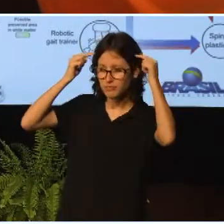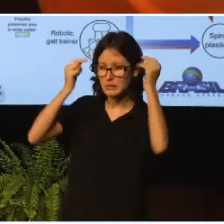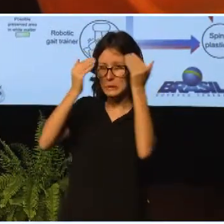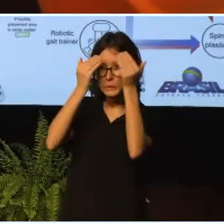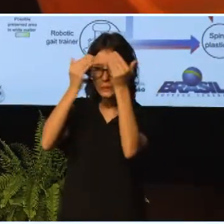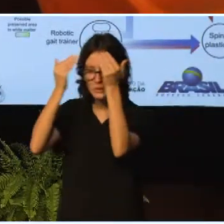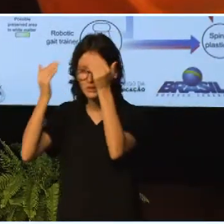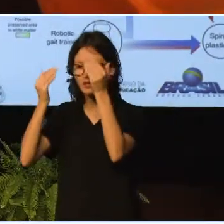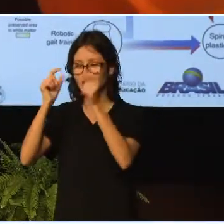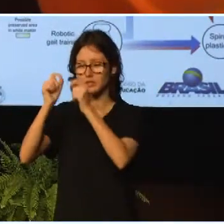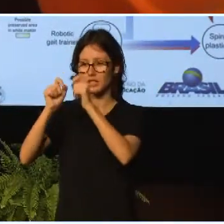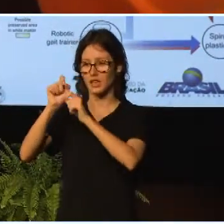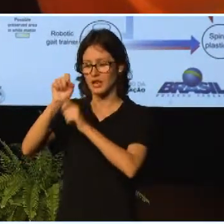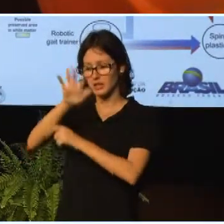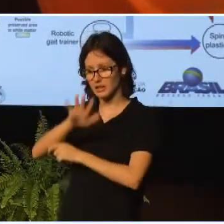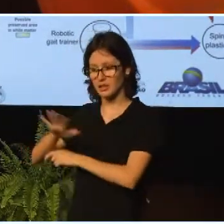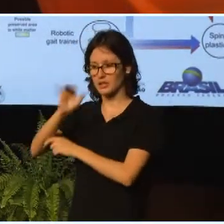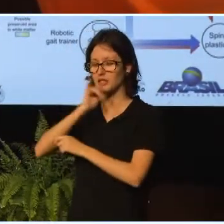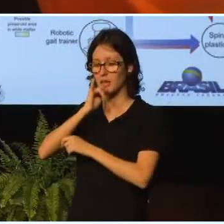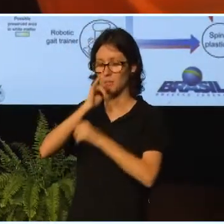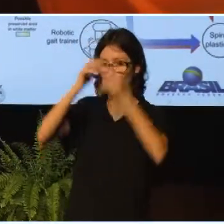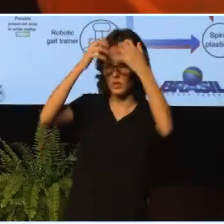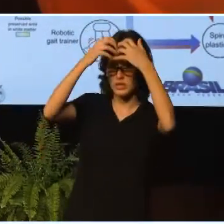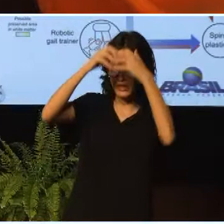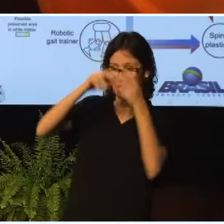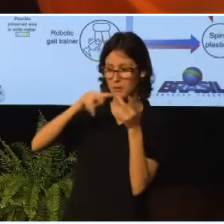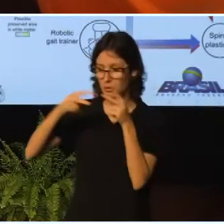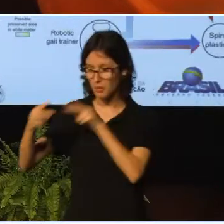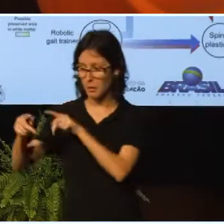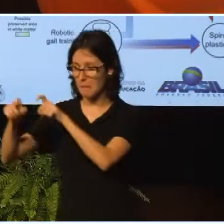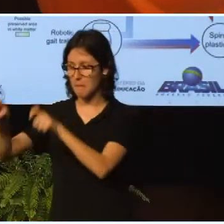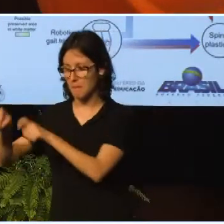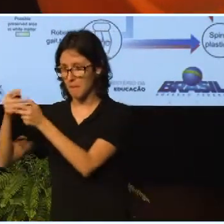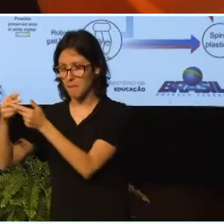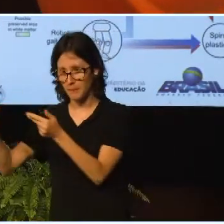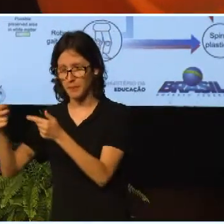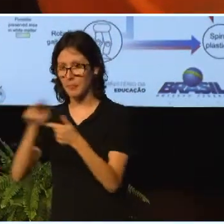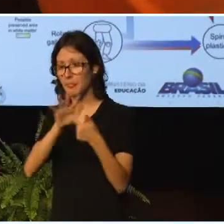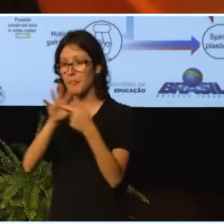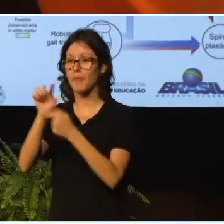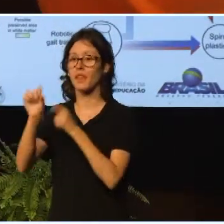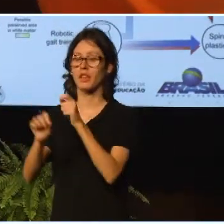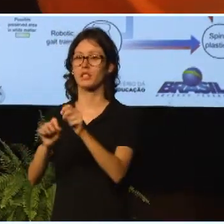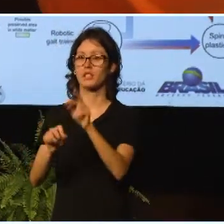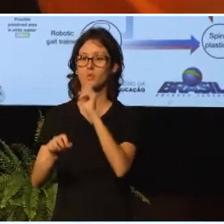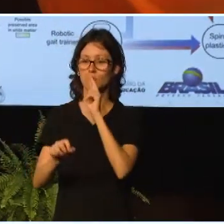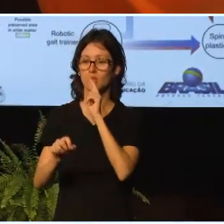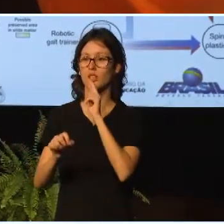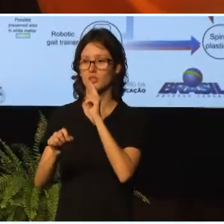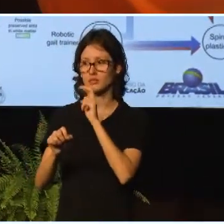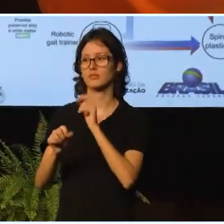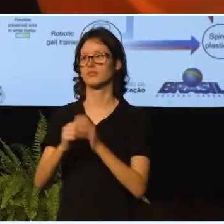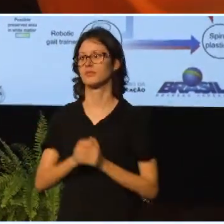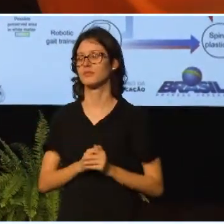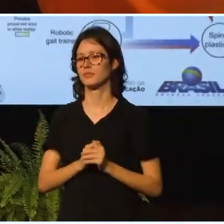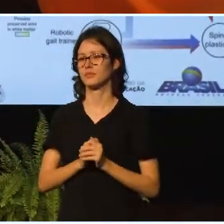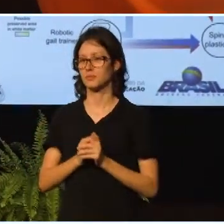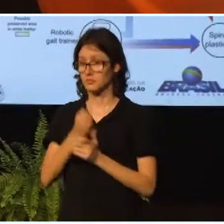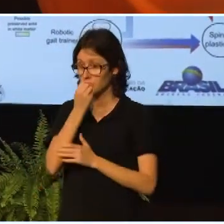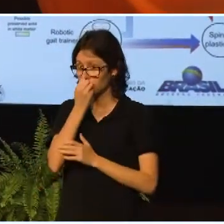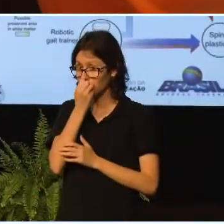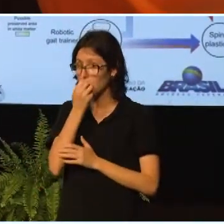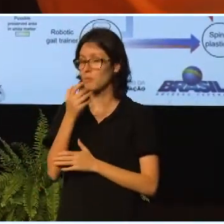aí, essa interface cérebro-máquina, junto com realidade virtual, mostrou um resultado agora que